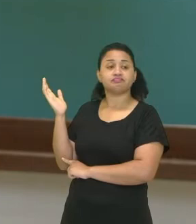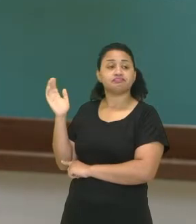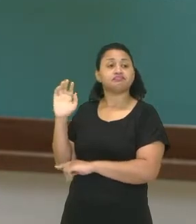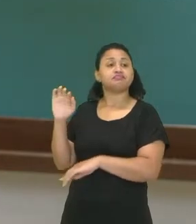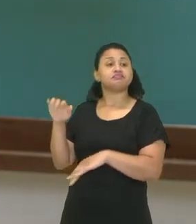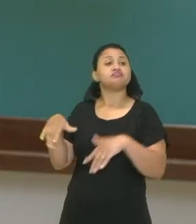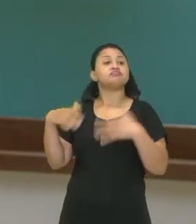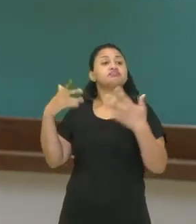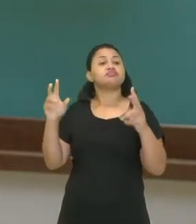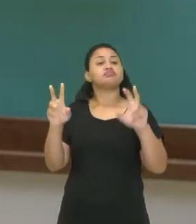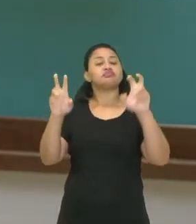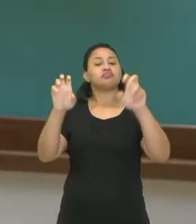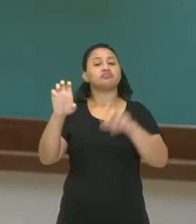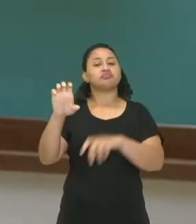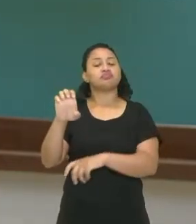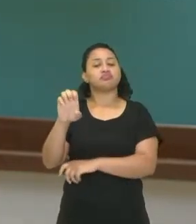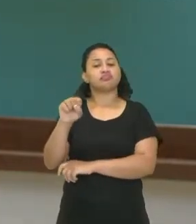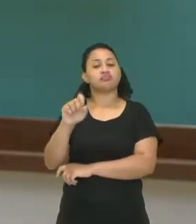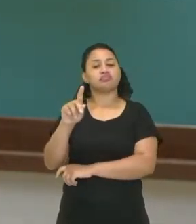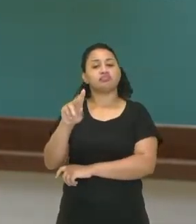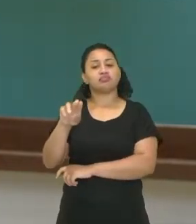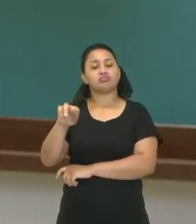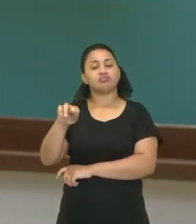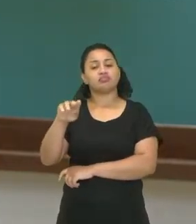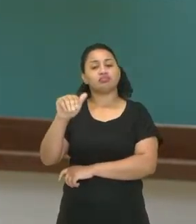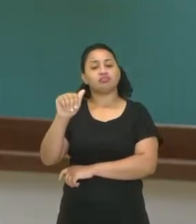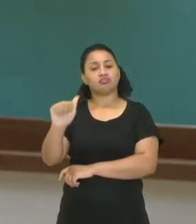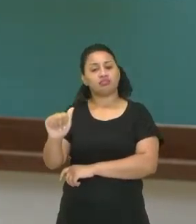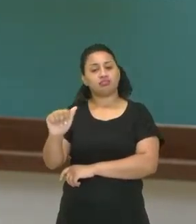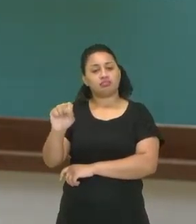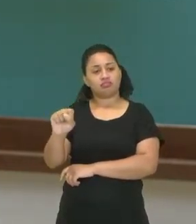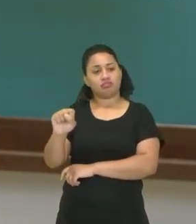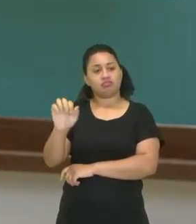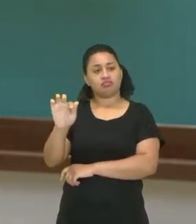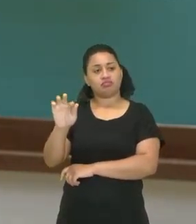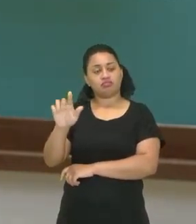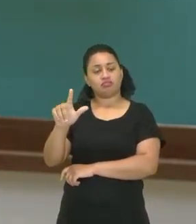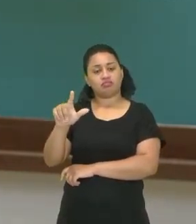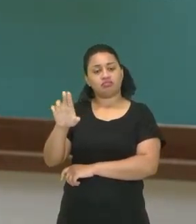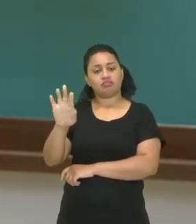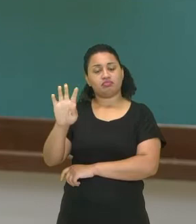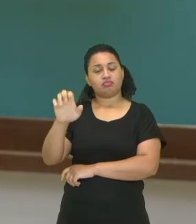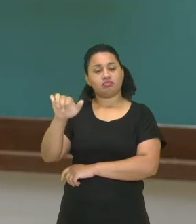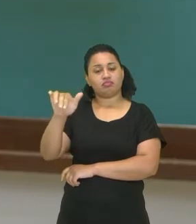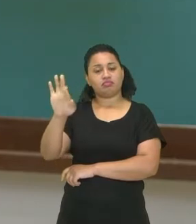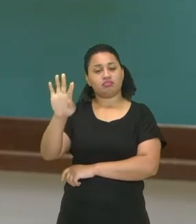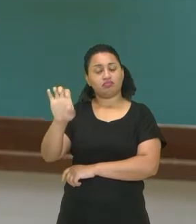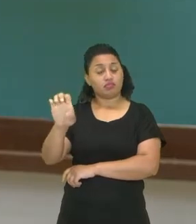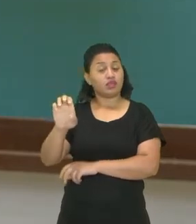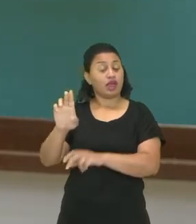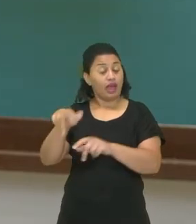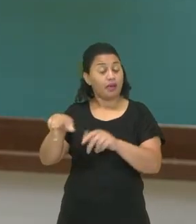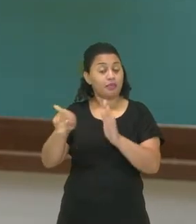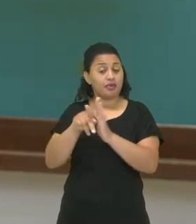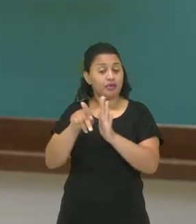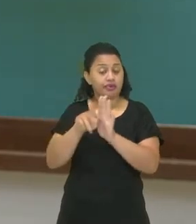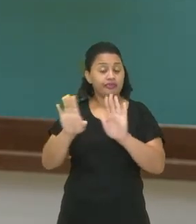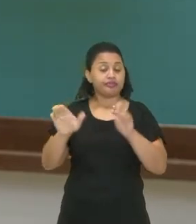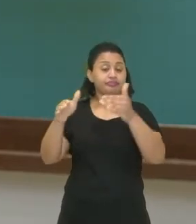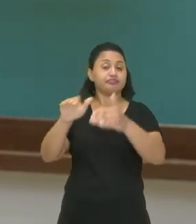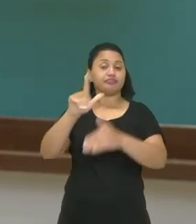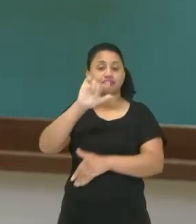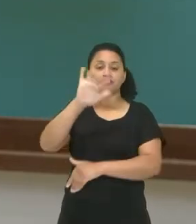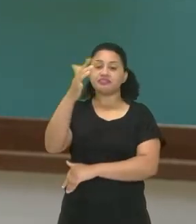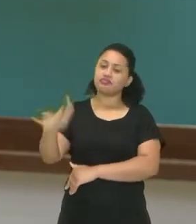flutuantes, né, é uma alusão mesmo às espumas do mar, por isso na nossa iconografia a onda.